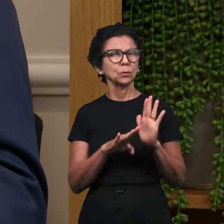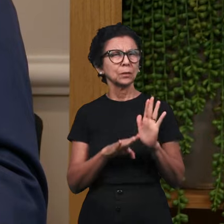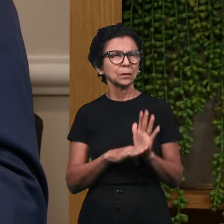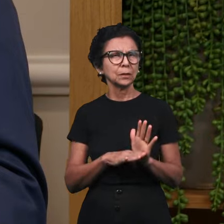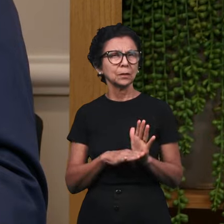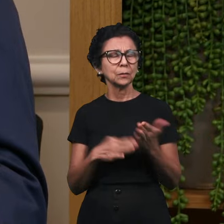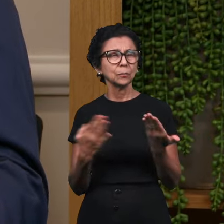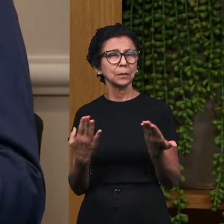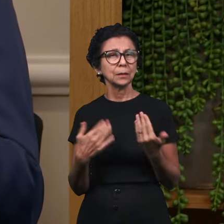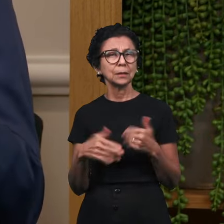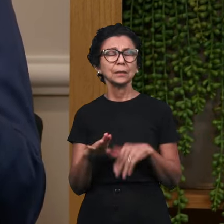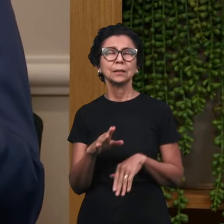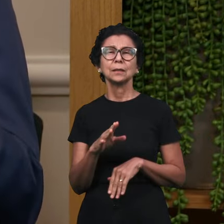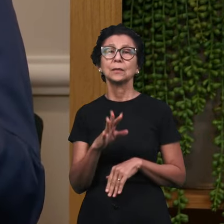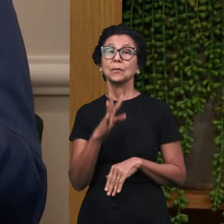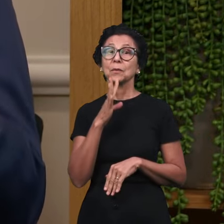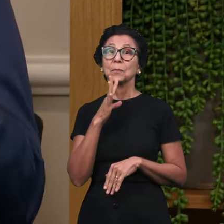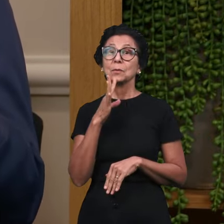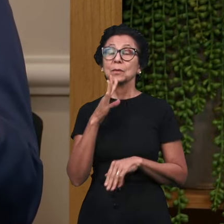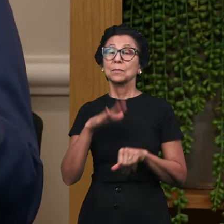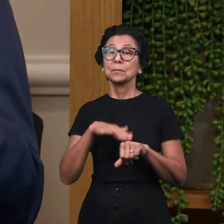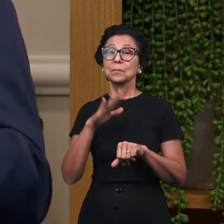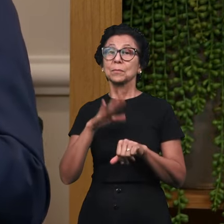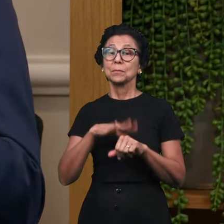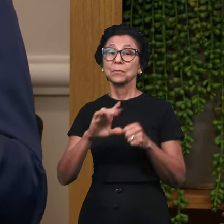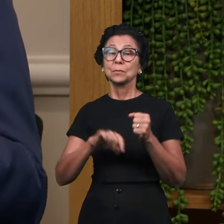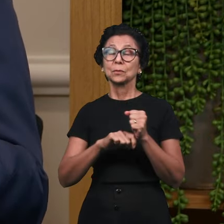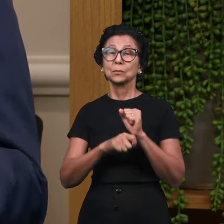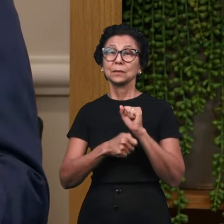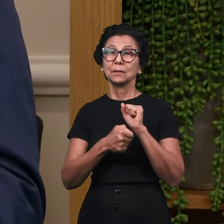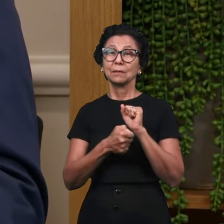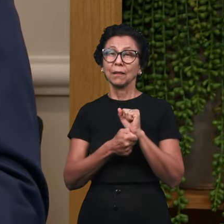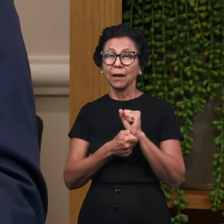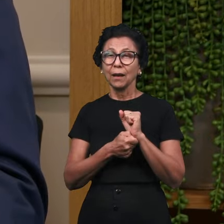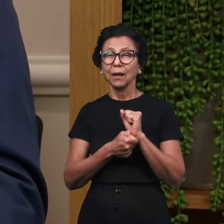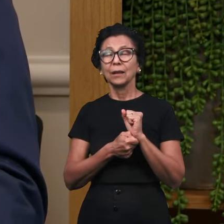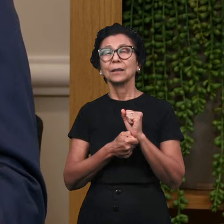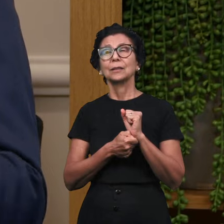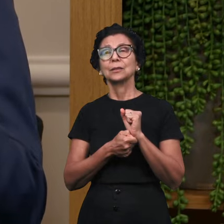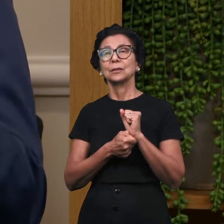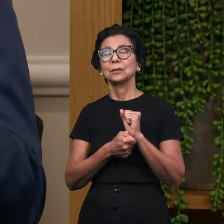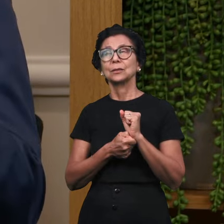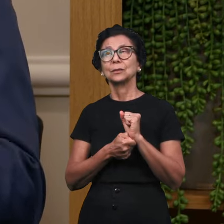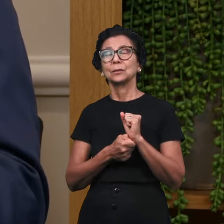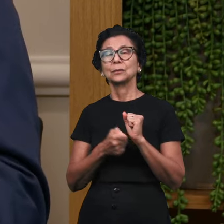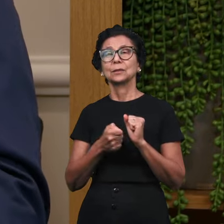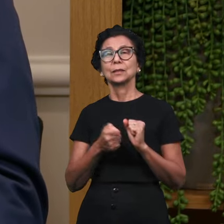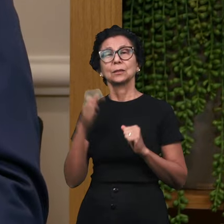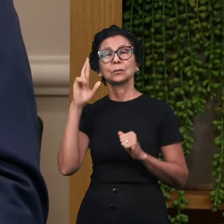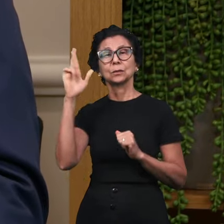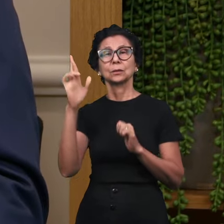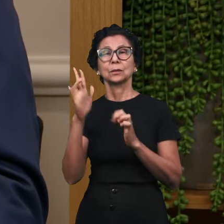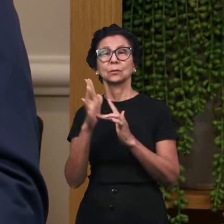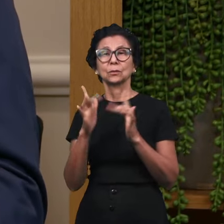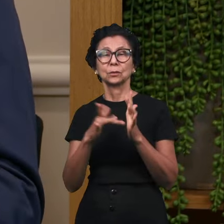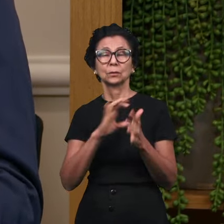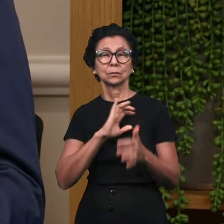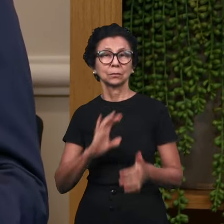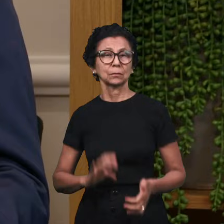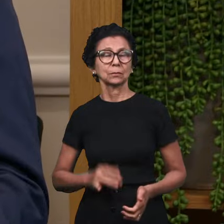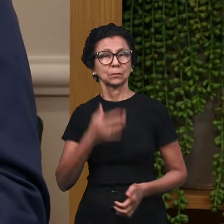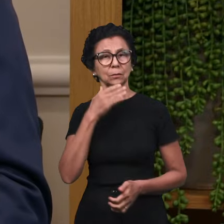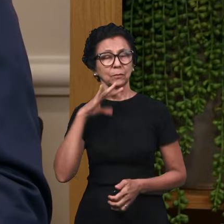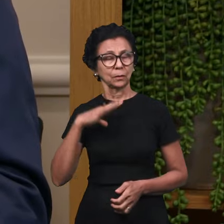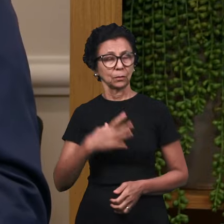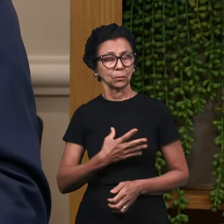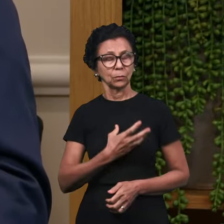penetrarmos mais e mais nos mistérios, no caráter do nosso Senhor, do nosso Salvador Jesus Cristo e também na